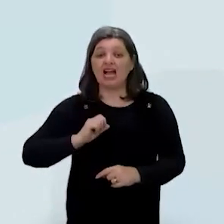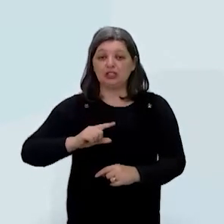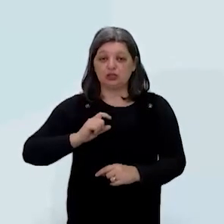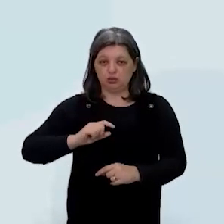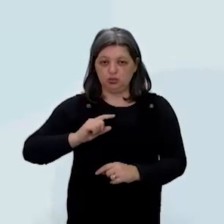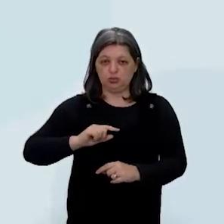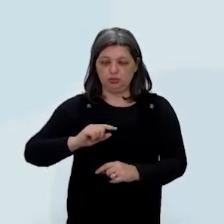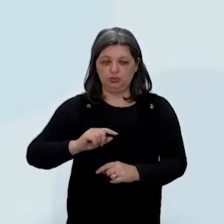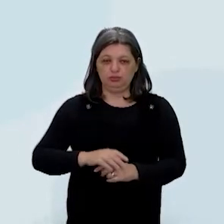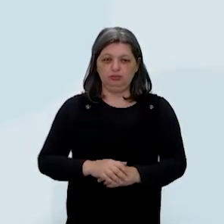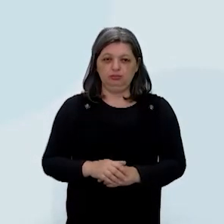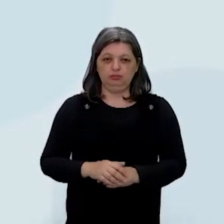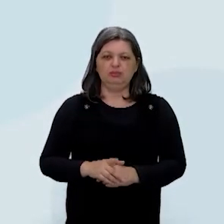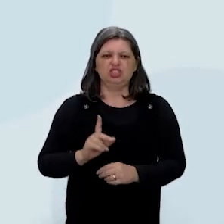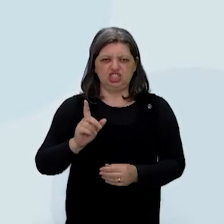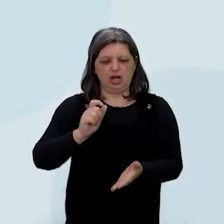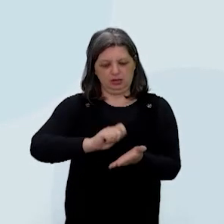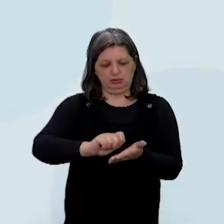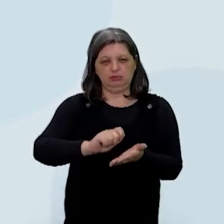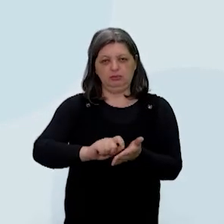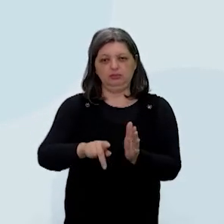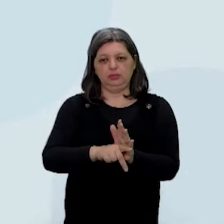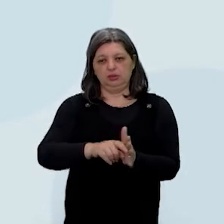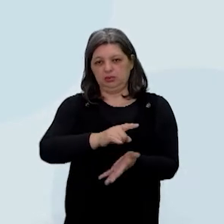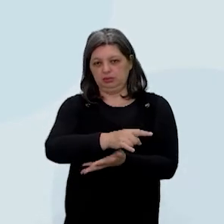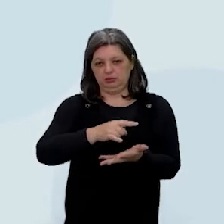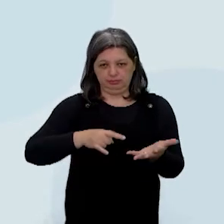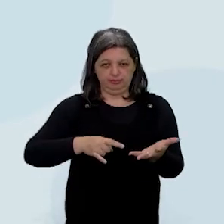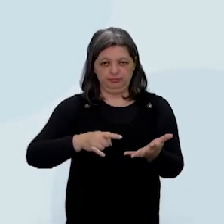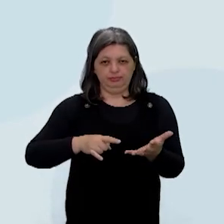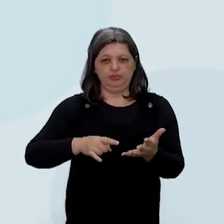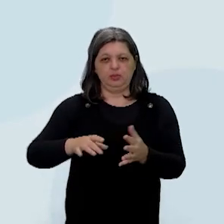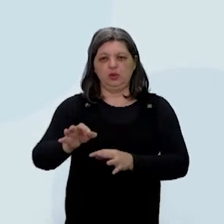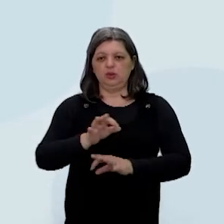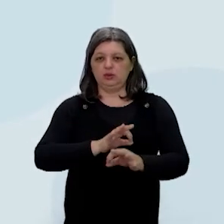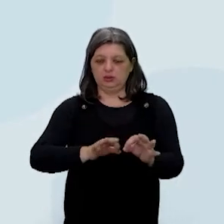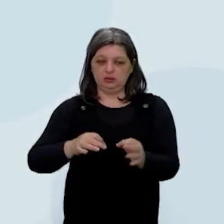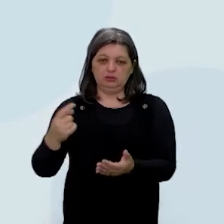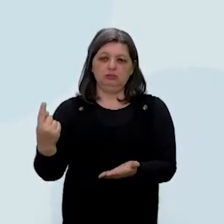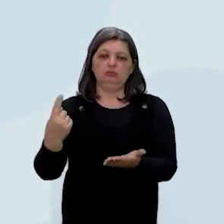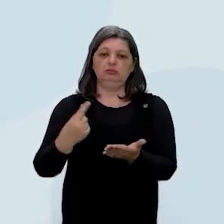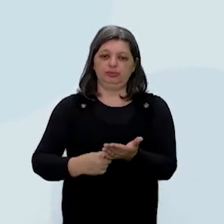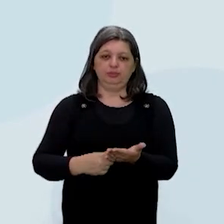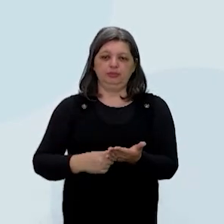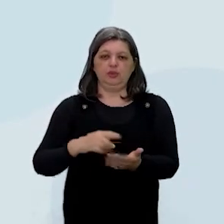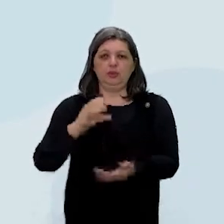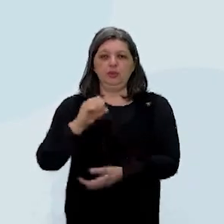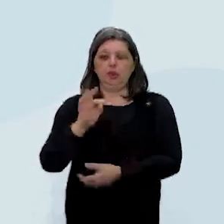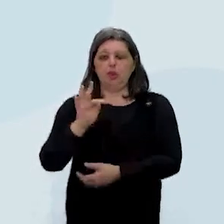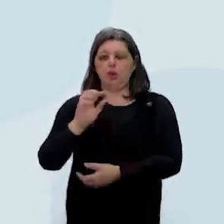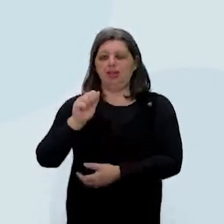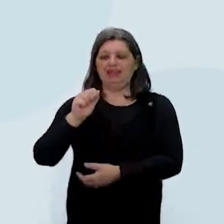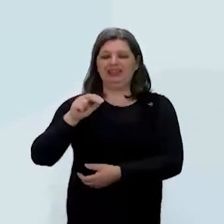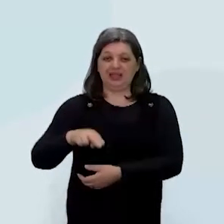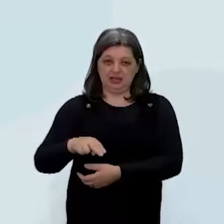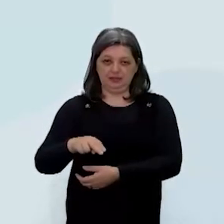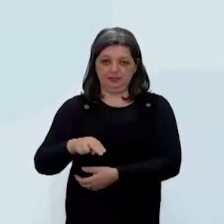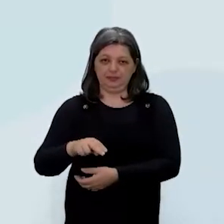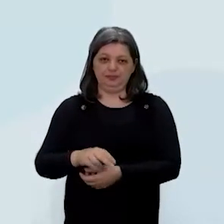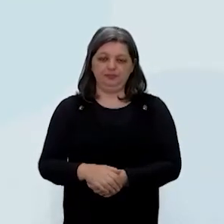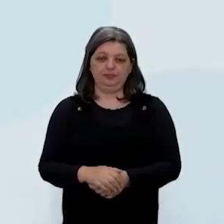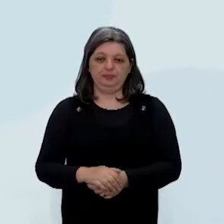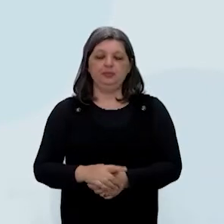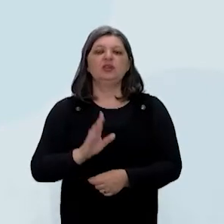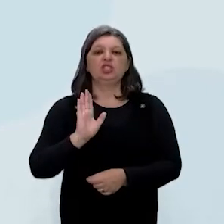que assinaram, né, que aderiram à OTAN, que é a Organização do Tratado do Atlântico Norte, mas aí aliados